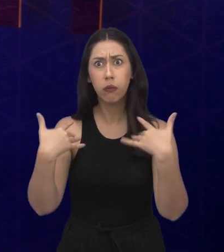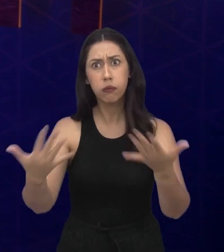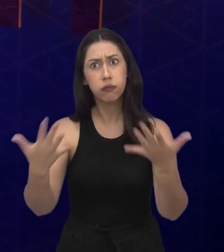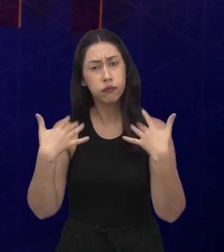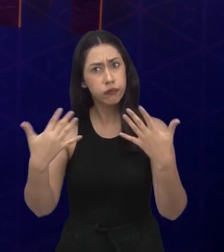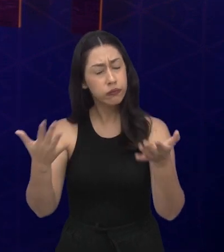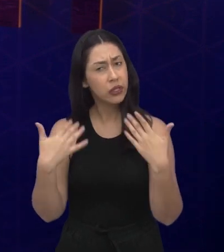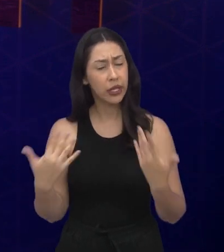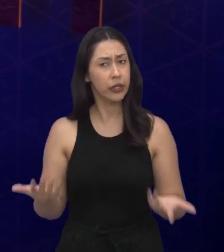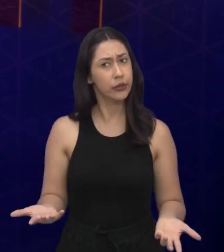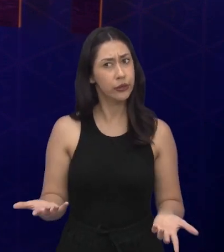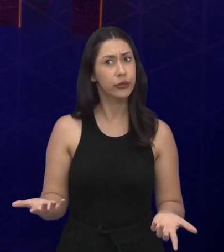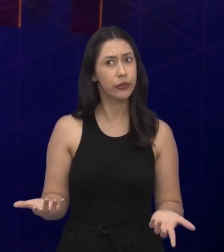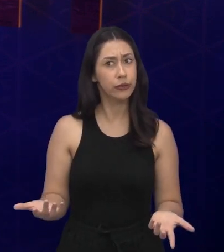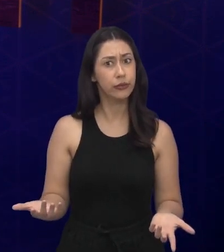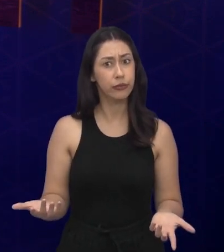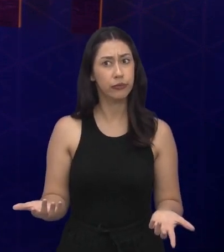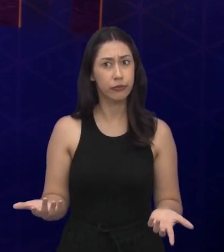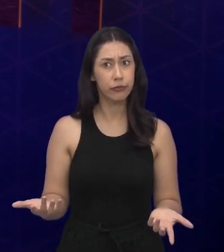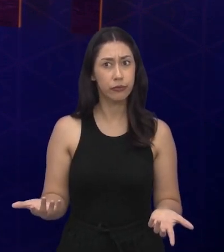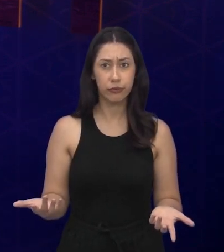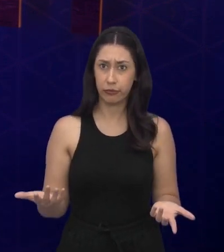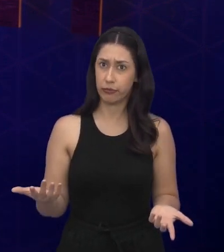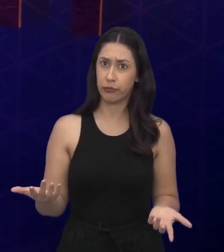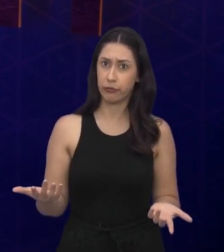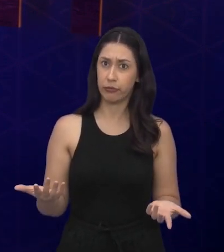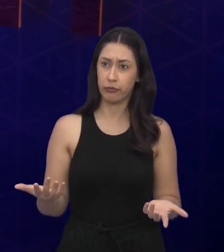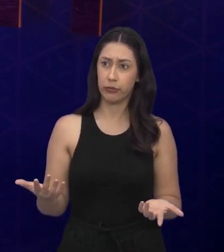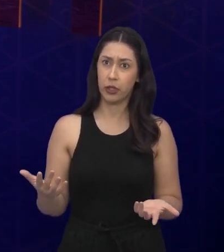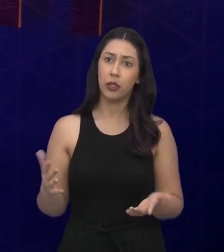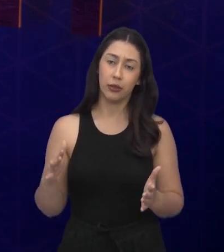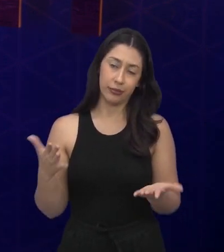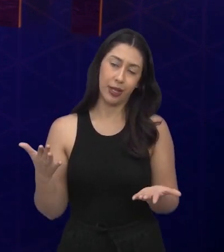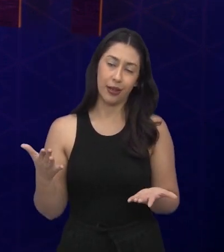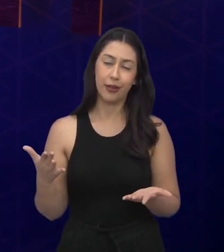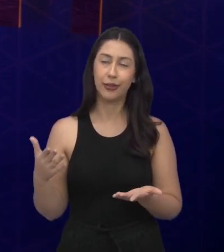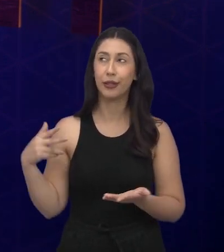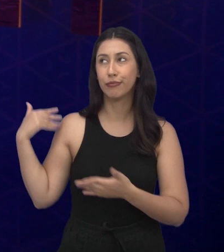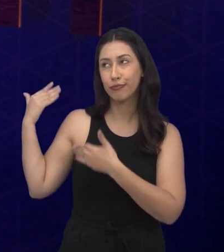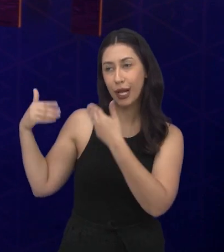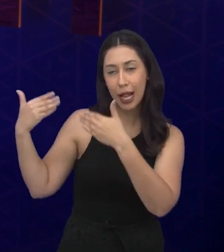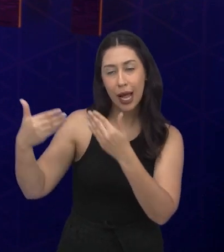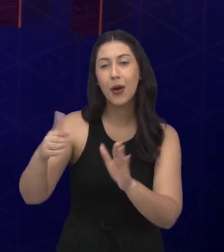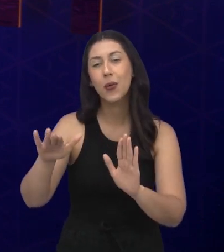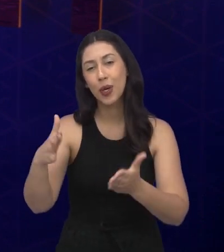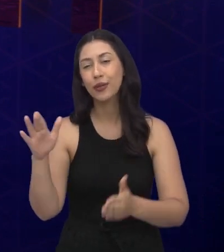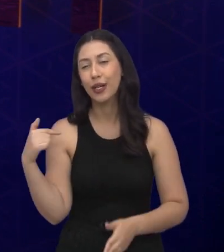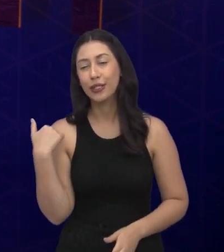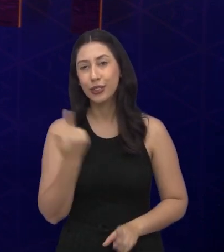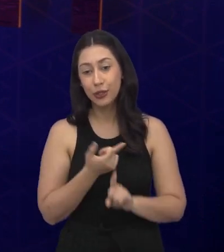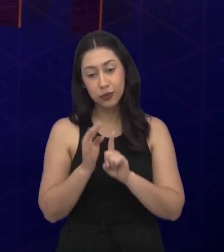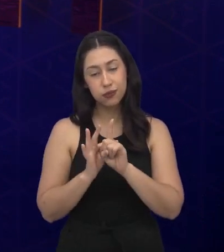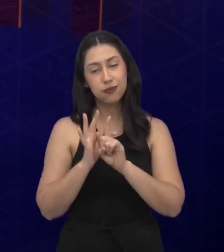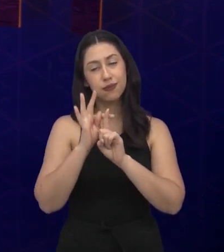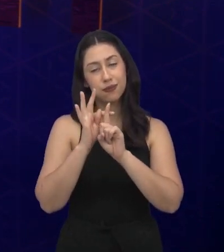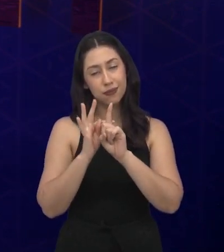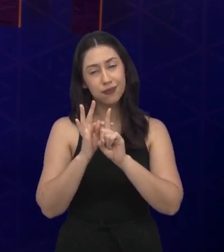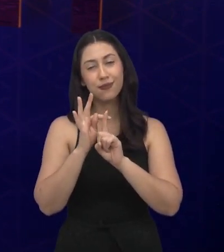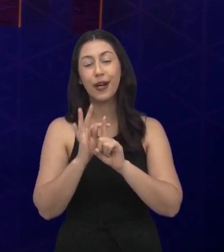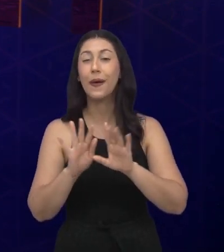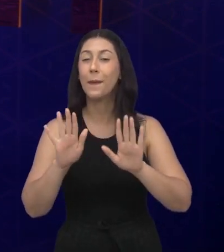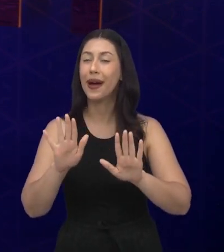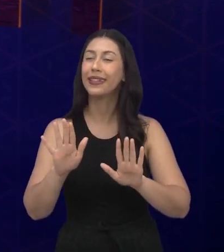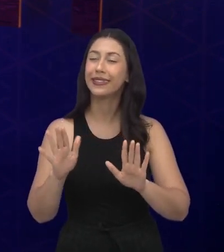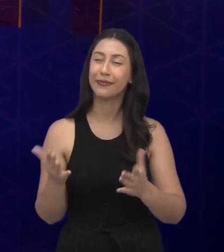da história do mundo, né? Sim. Desde que a gente mede as temperaturas, né? Quando a Terra começou a se formar era muito mais